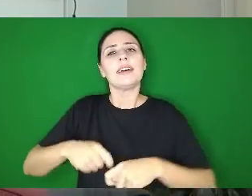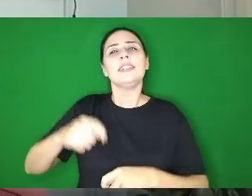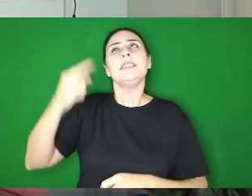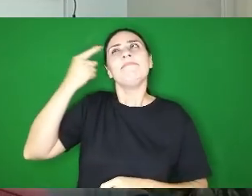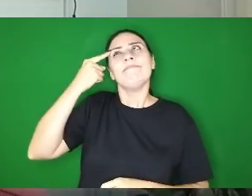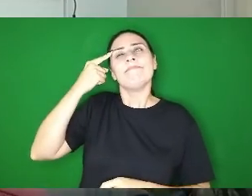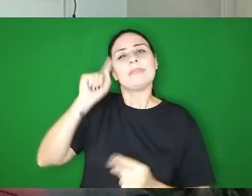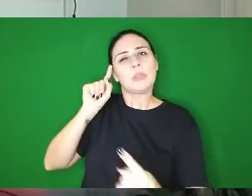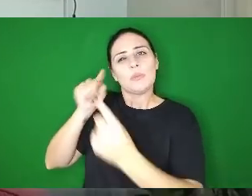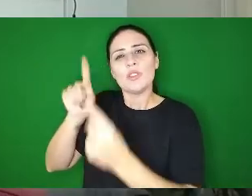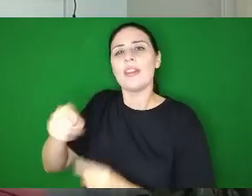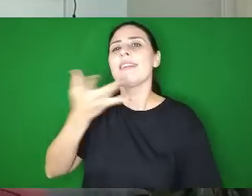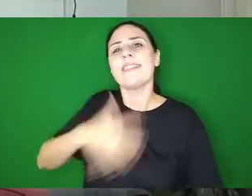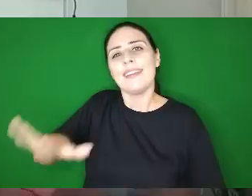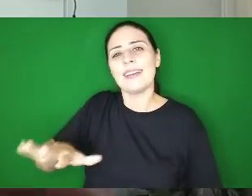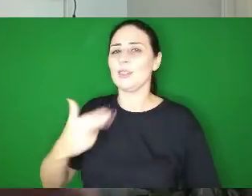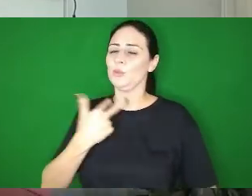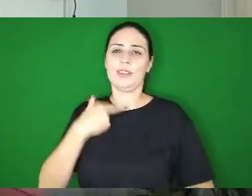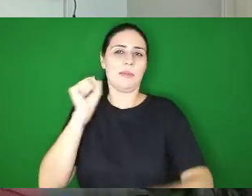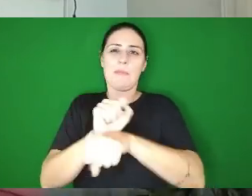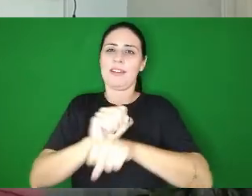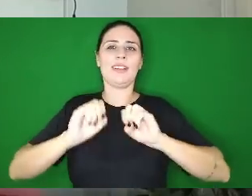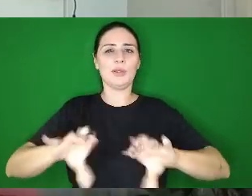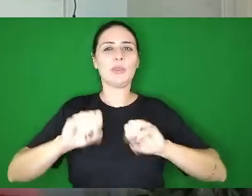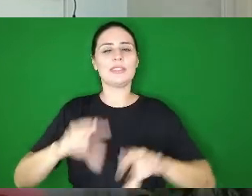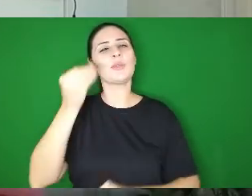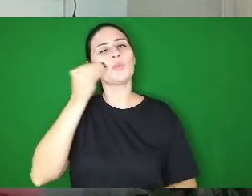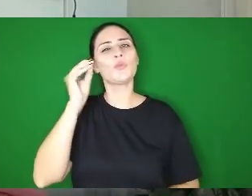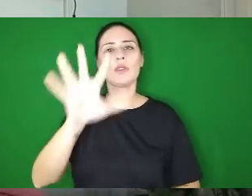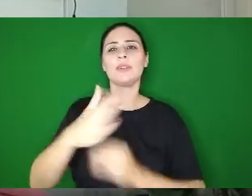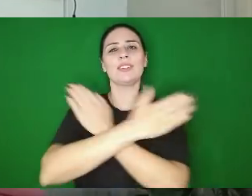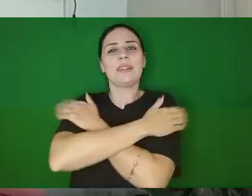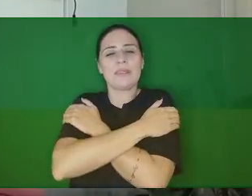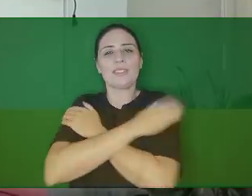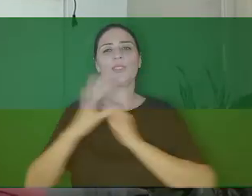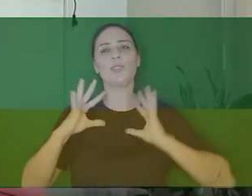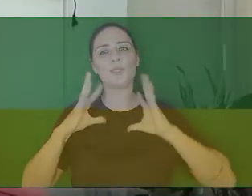nós não podemos parar com a educação. Grande beijo, um abraço a todos e até breve.